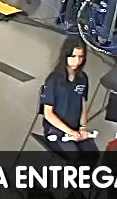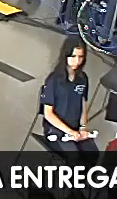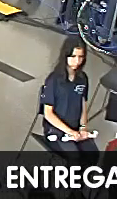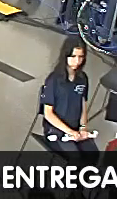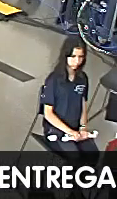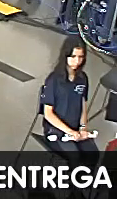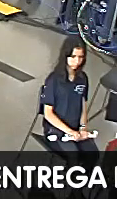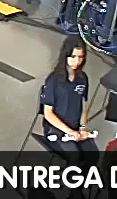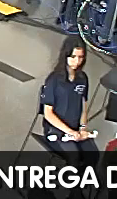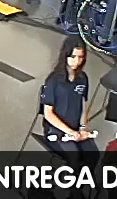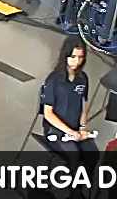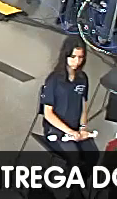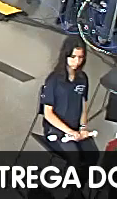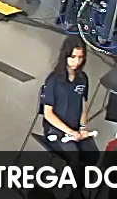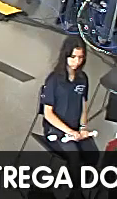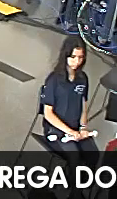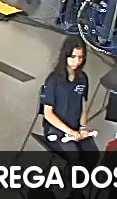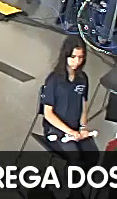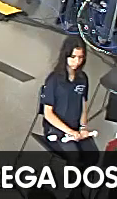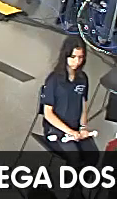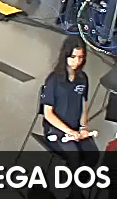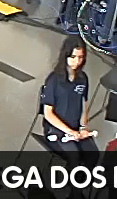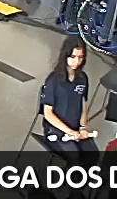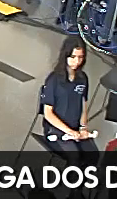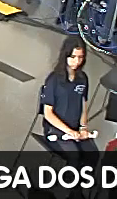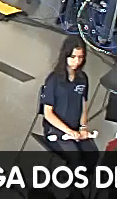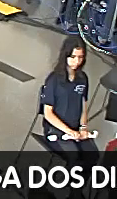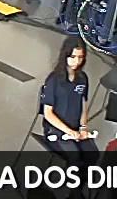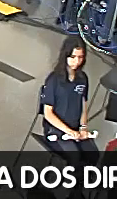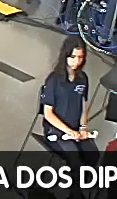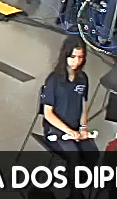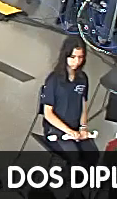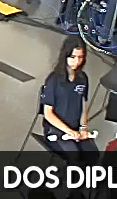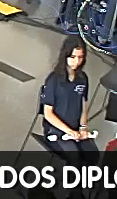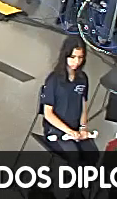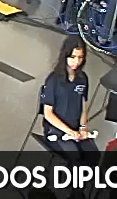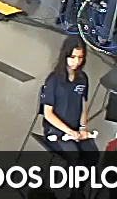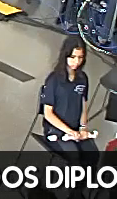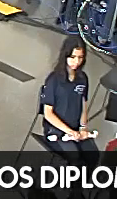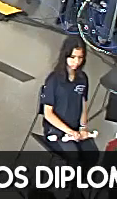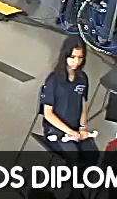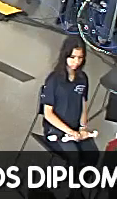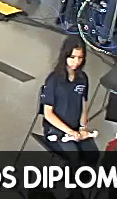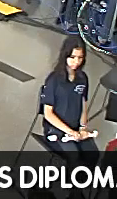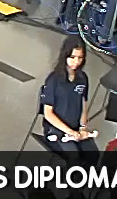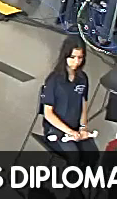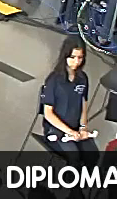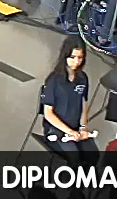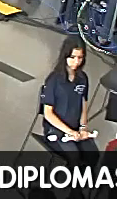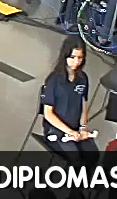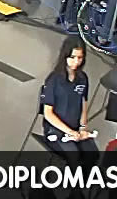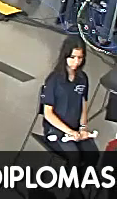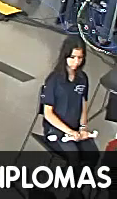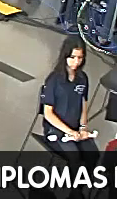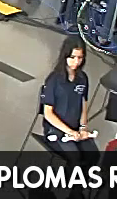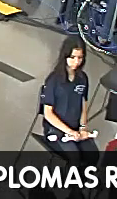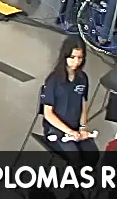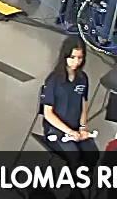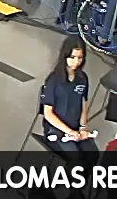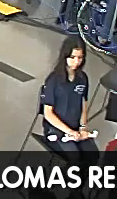pública, que poderá colaborar para muitos convênios e para eternizar um trabalho de tamanha